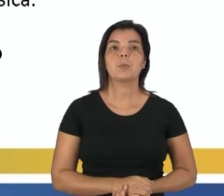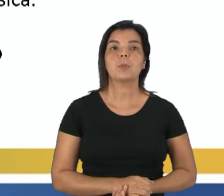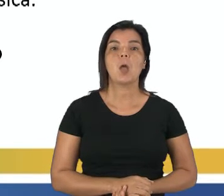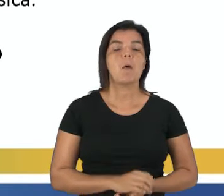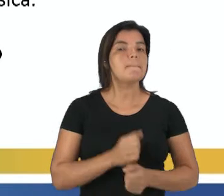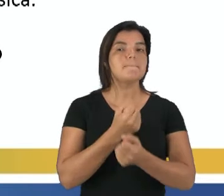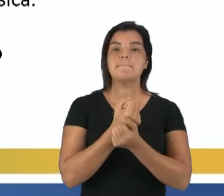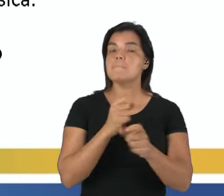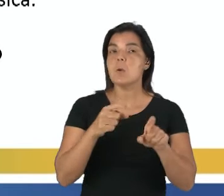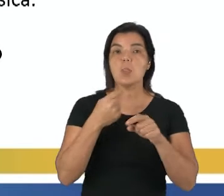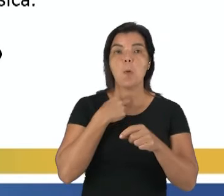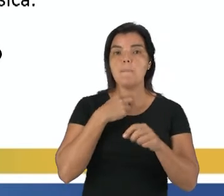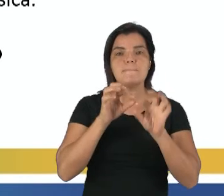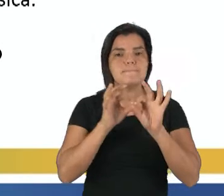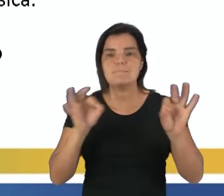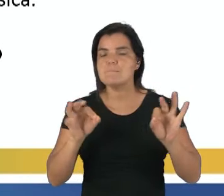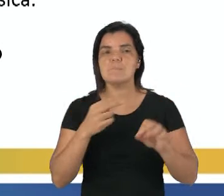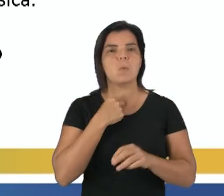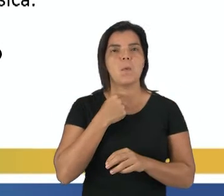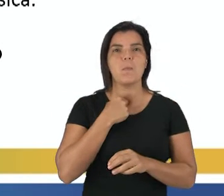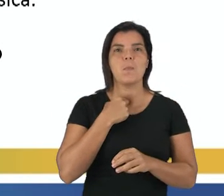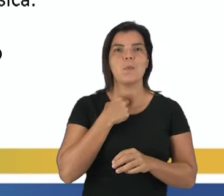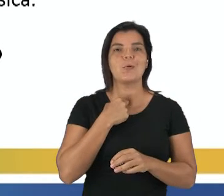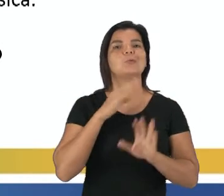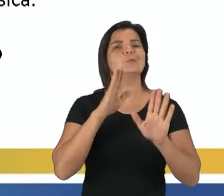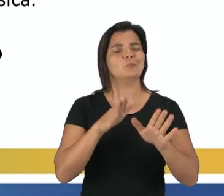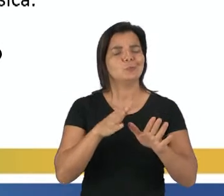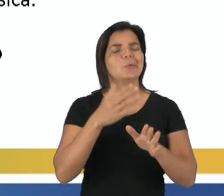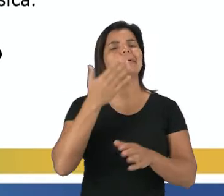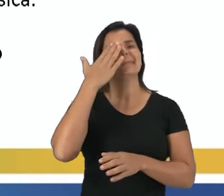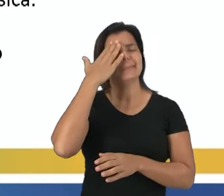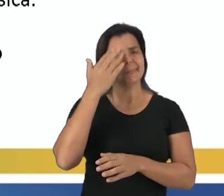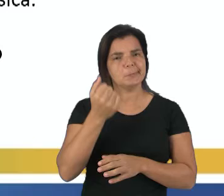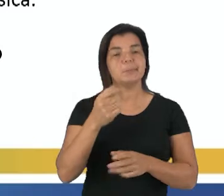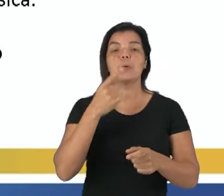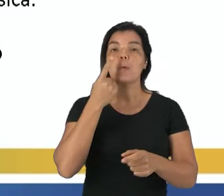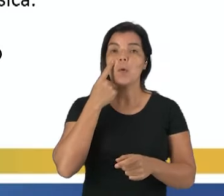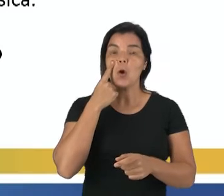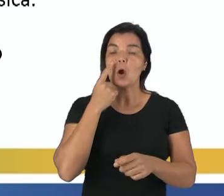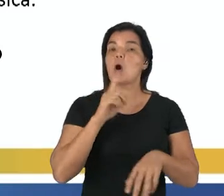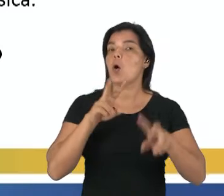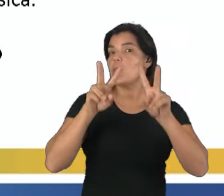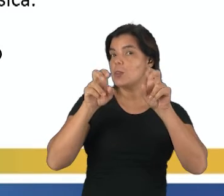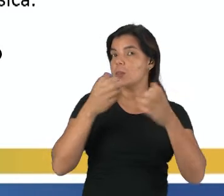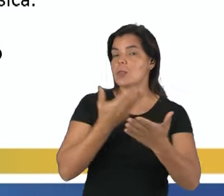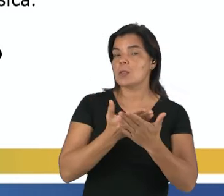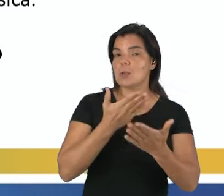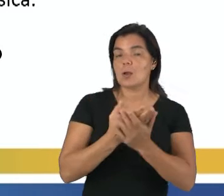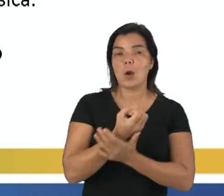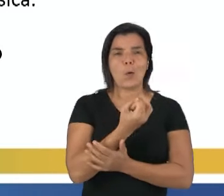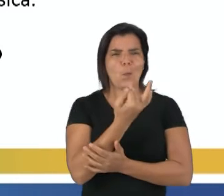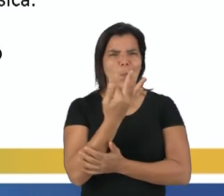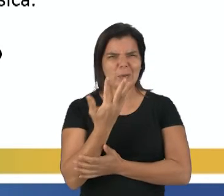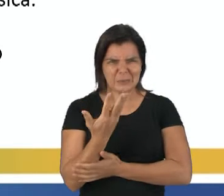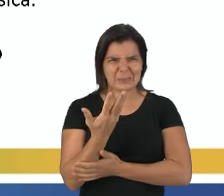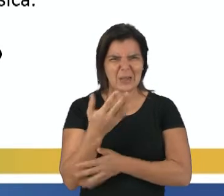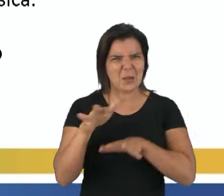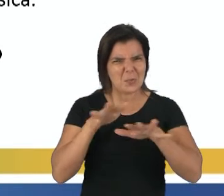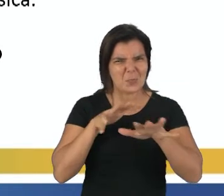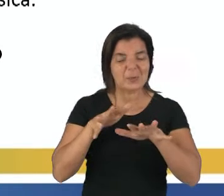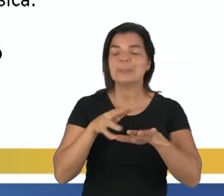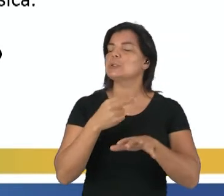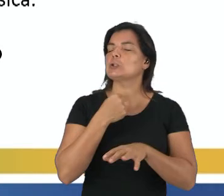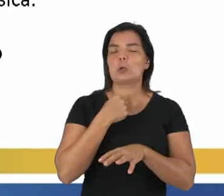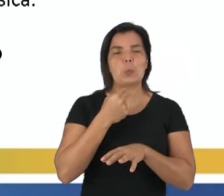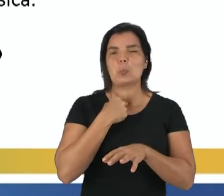não é possível medir o movimento, pessoal. Isso aí já é de cara quando nós vemos o tema dessa aula, né? Quantidade de movimento. Não